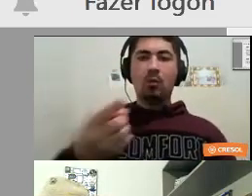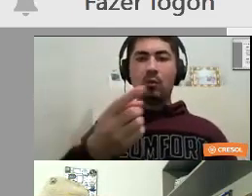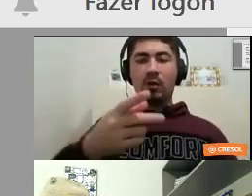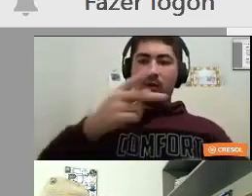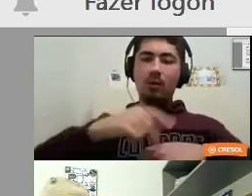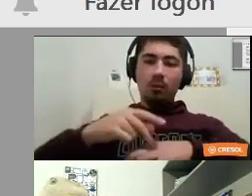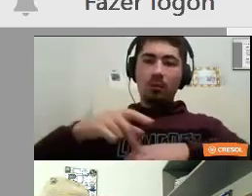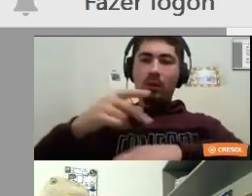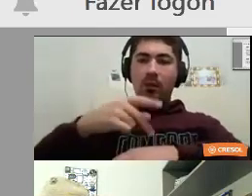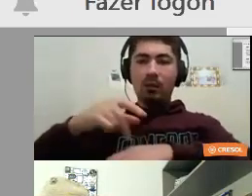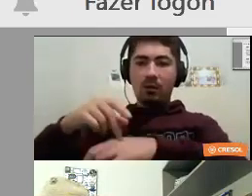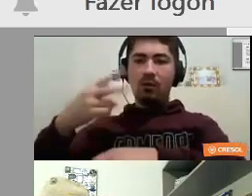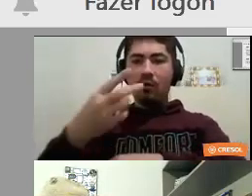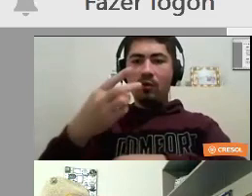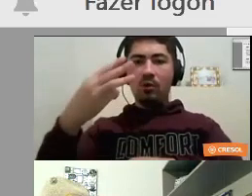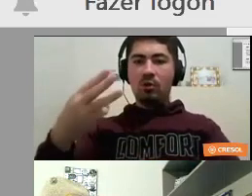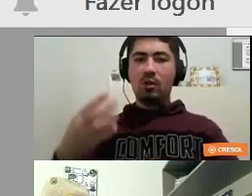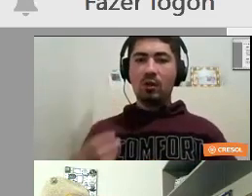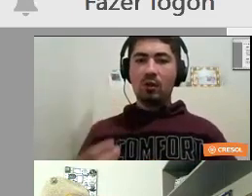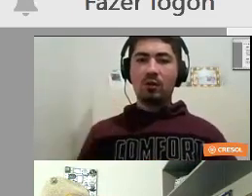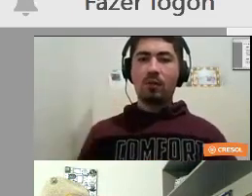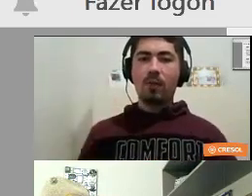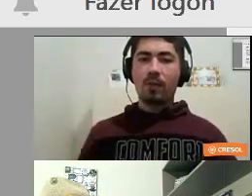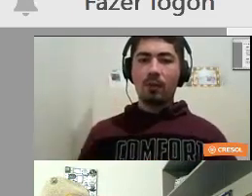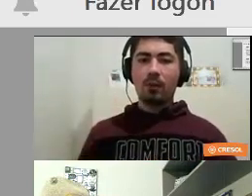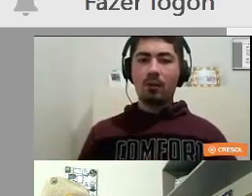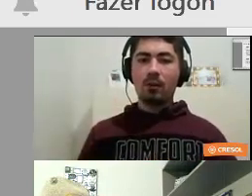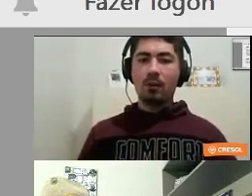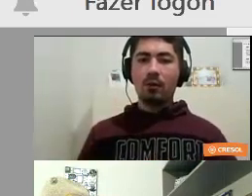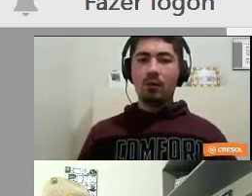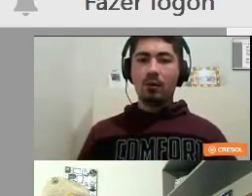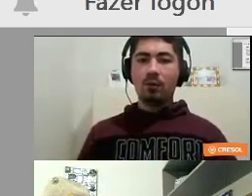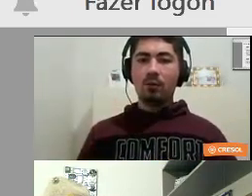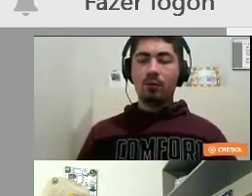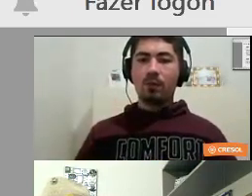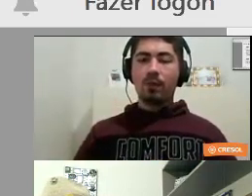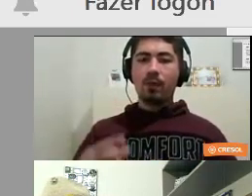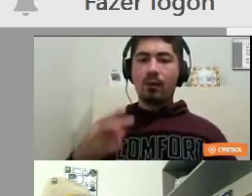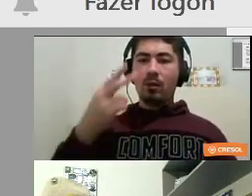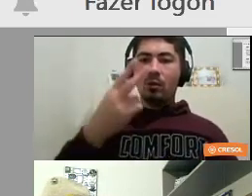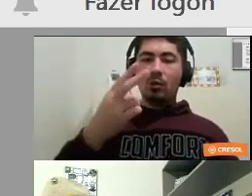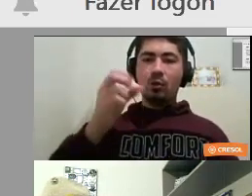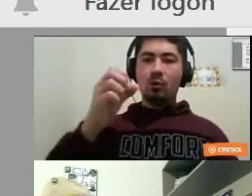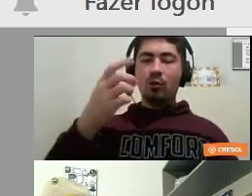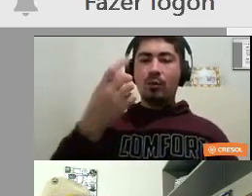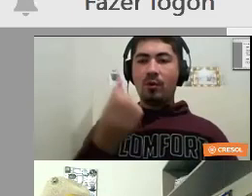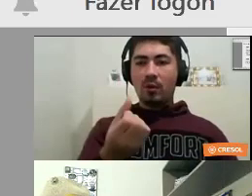Em 2004, em 2006, pólio é endêmica ainda em 4 países.